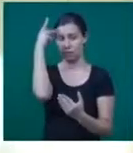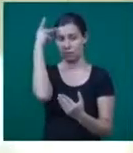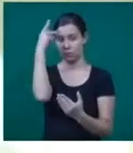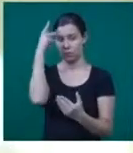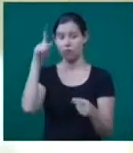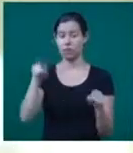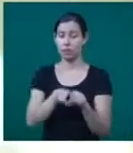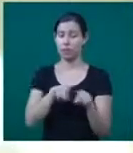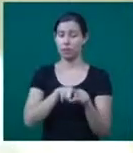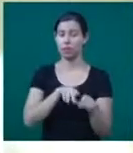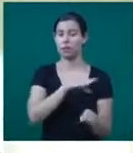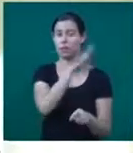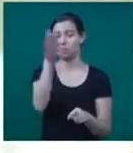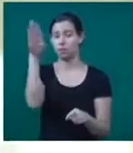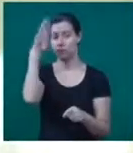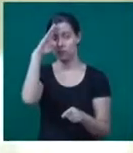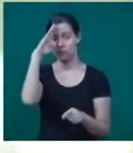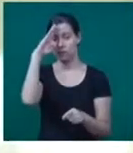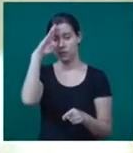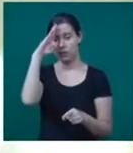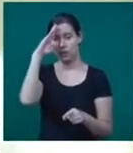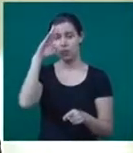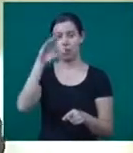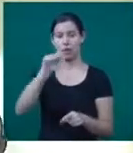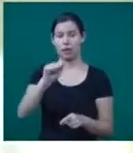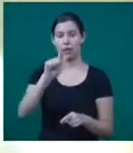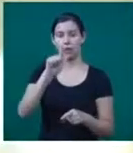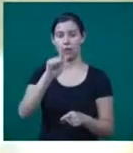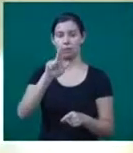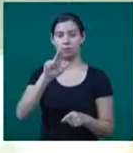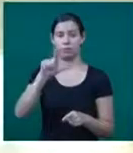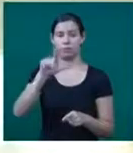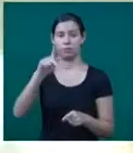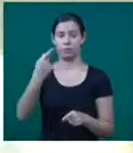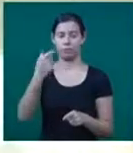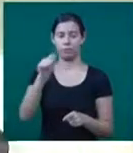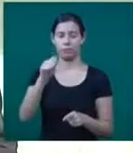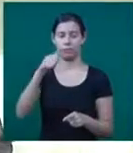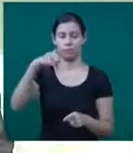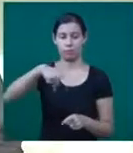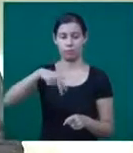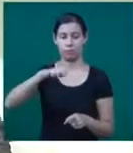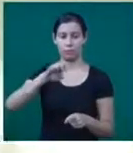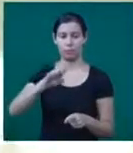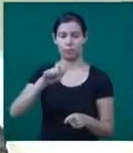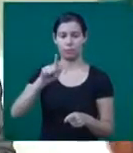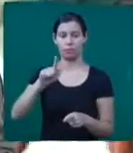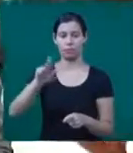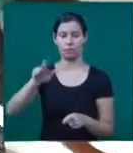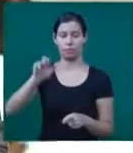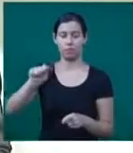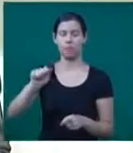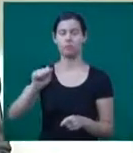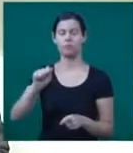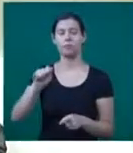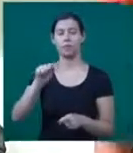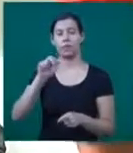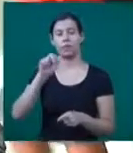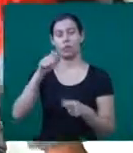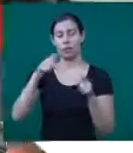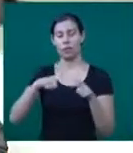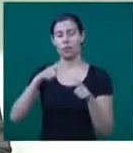das Agulhas Negras em Resende, no Rio de Janeiro. As melhores redações também serão selecionadas para